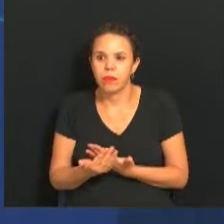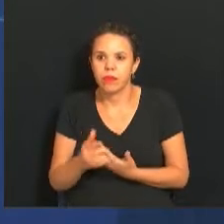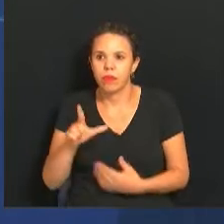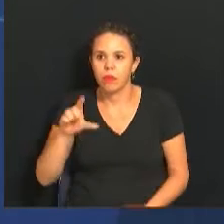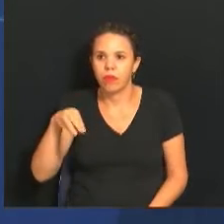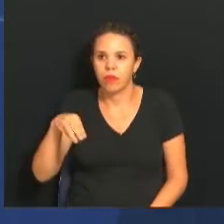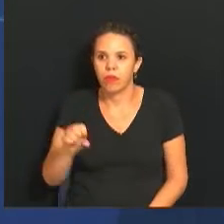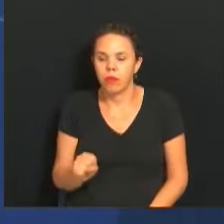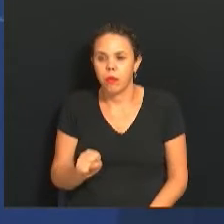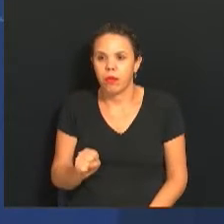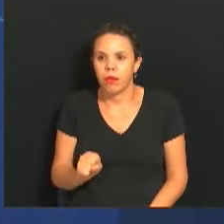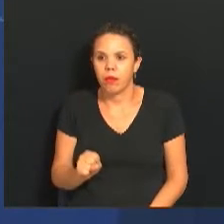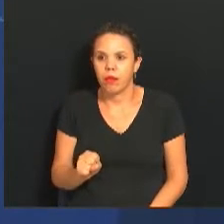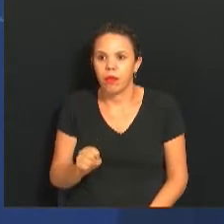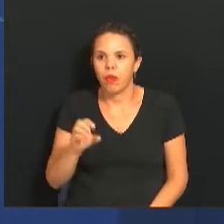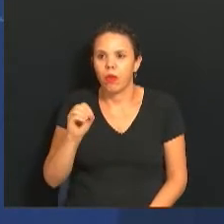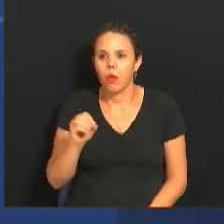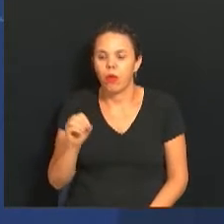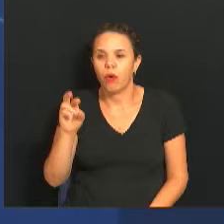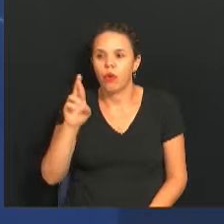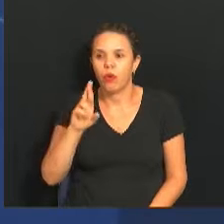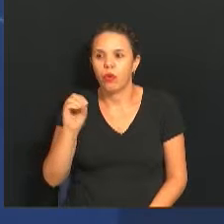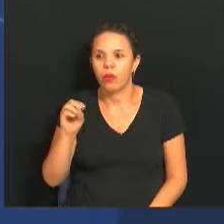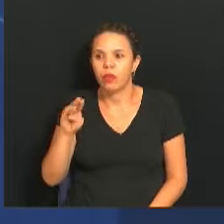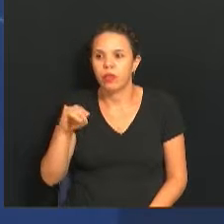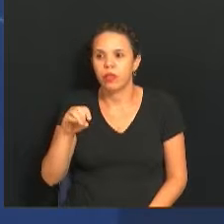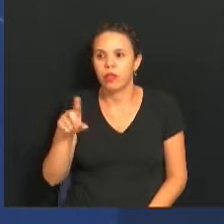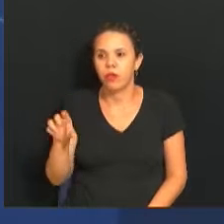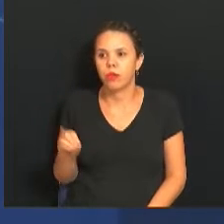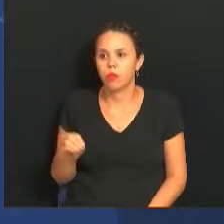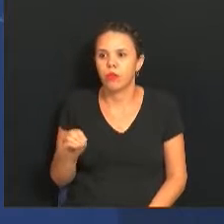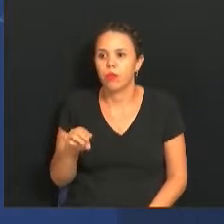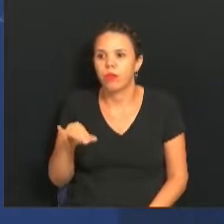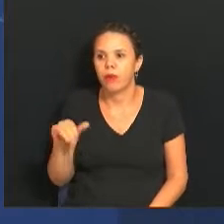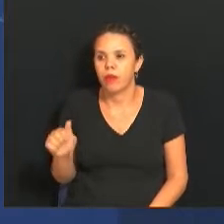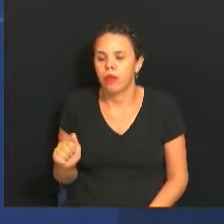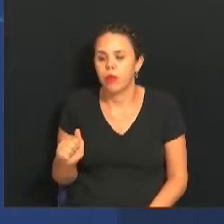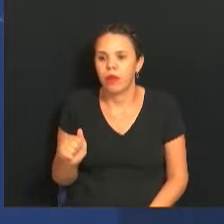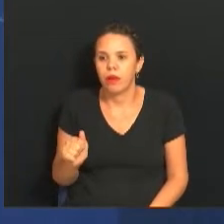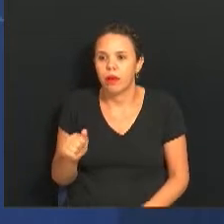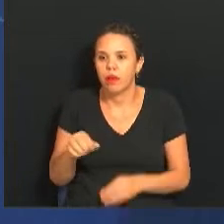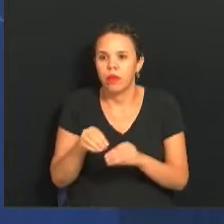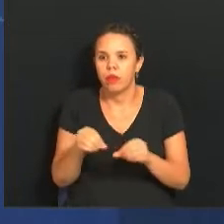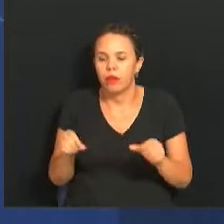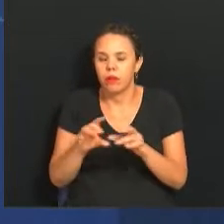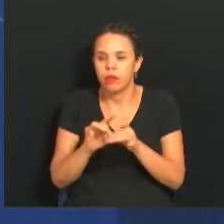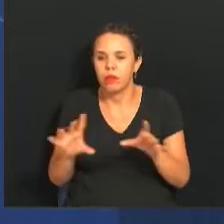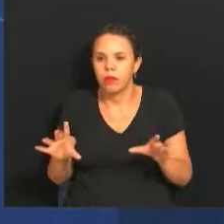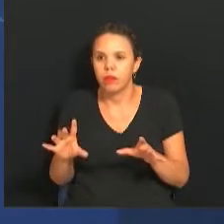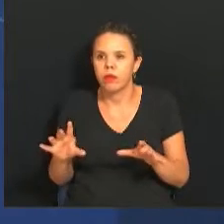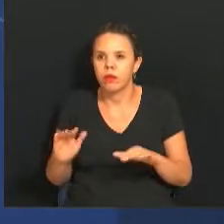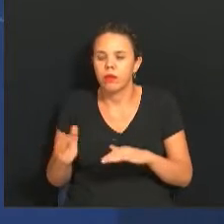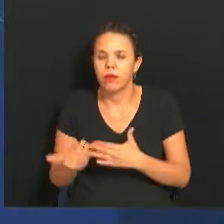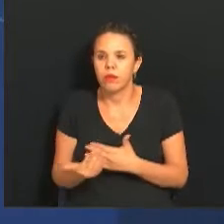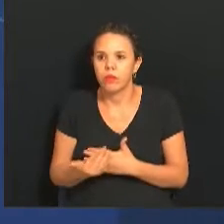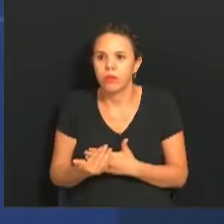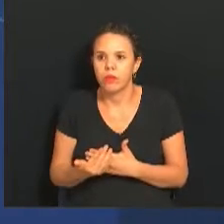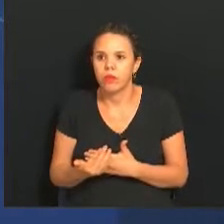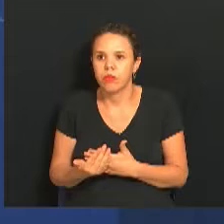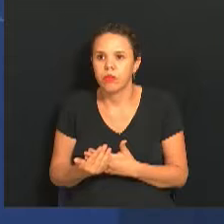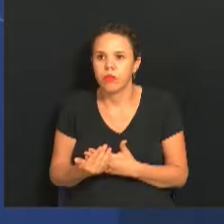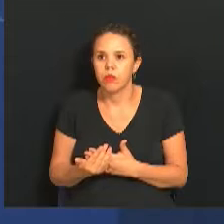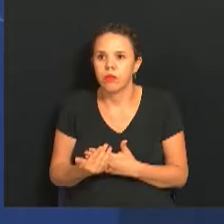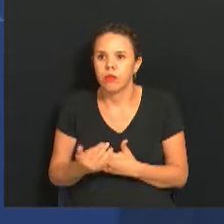Lemos, Vila Orozimbo Maia, Núcleo Residencial Terra Livre, Núcleo Residencial